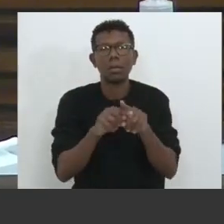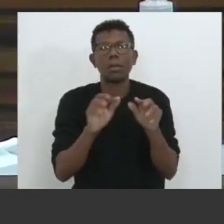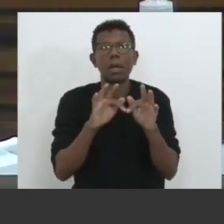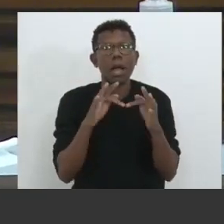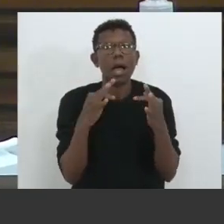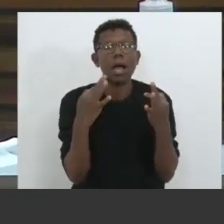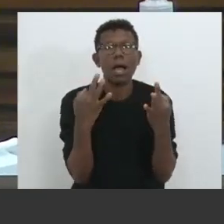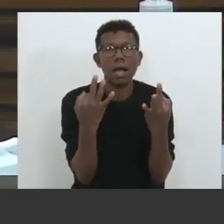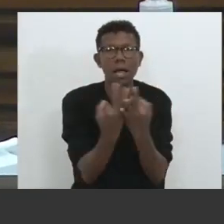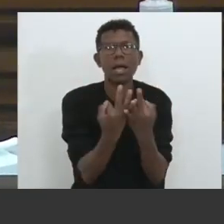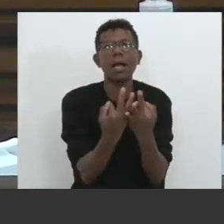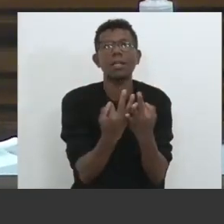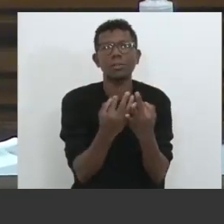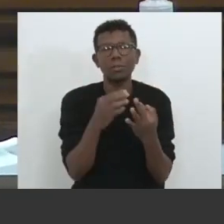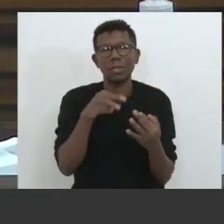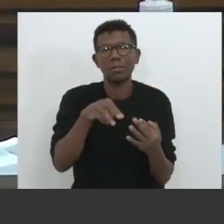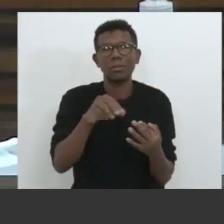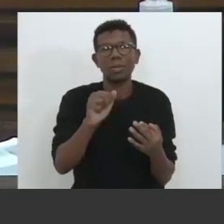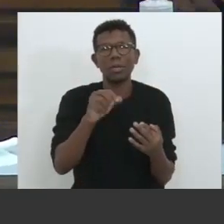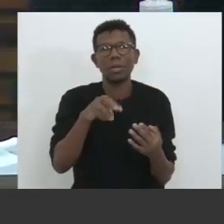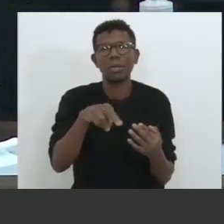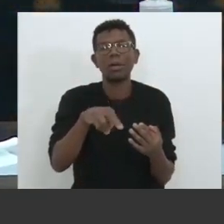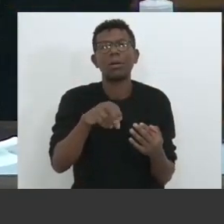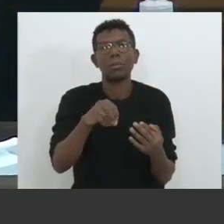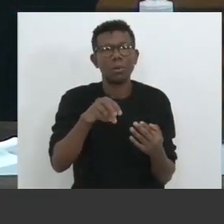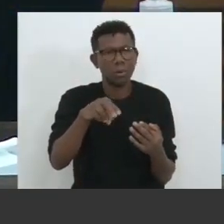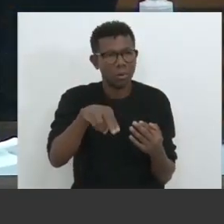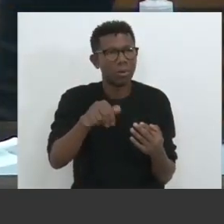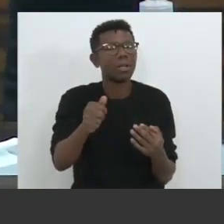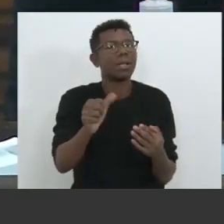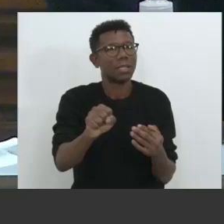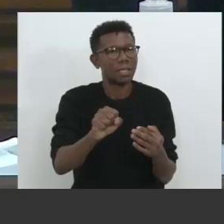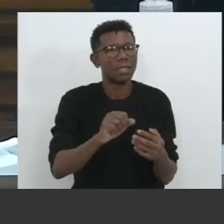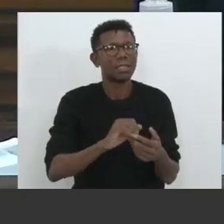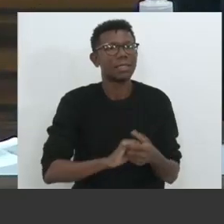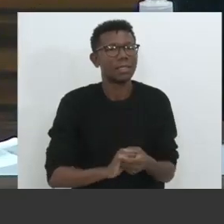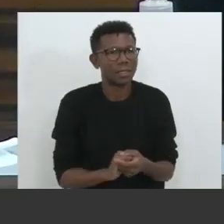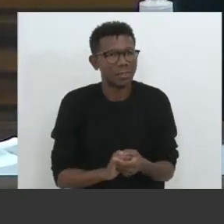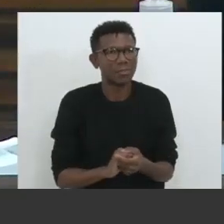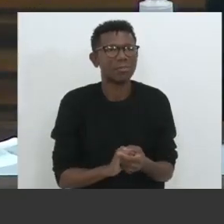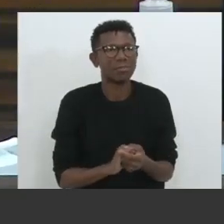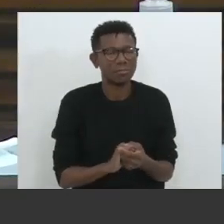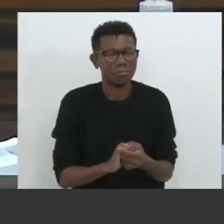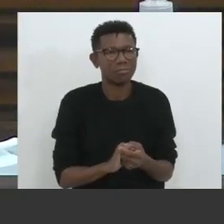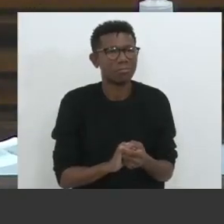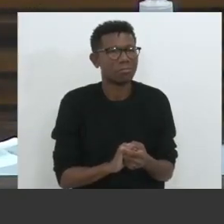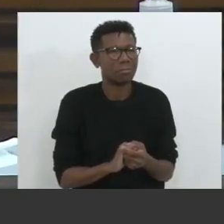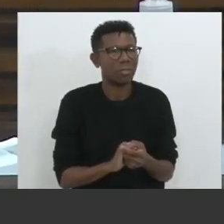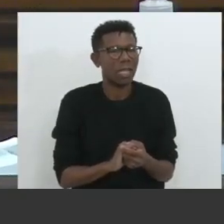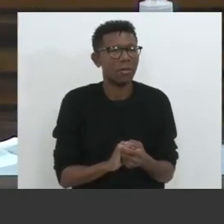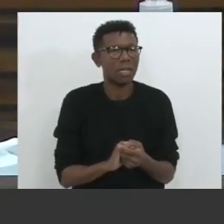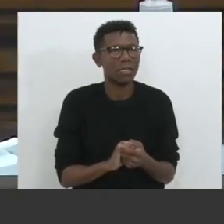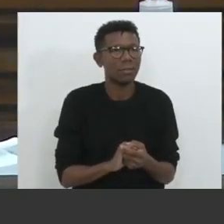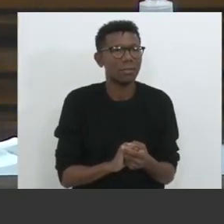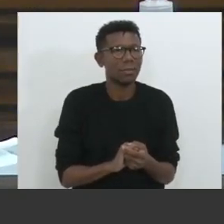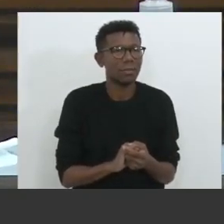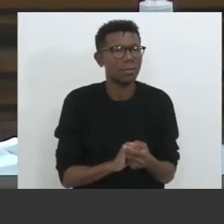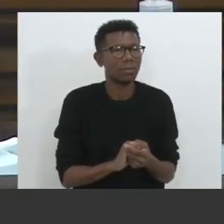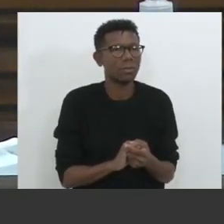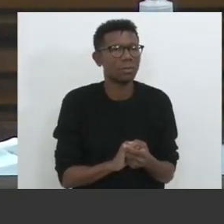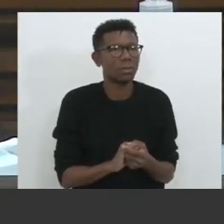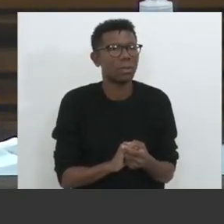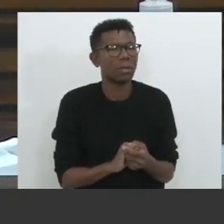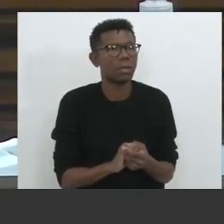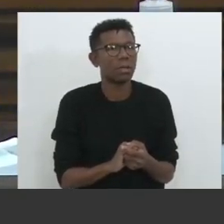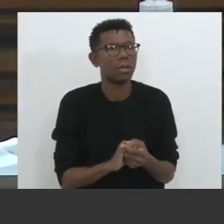convidar ah o debrando já tá aqui já tá aqui e vou passar a palavra pro professor Jesus Jesus